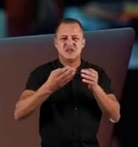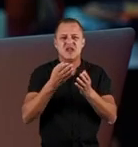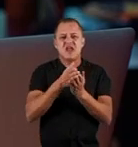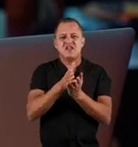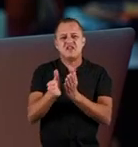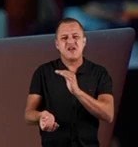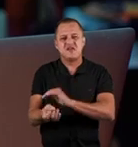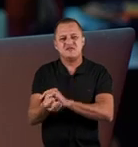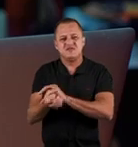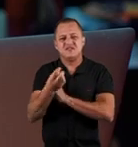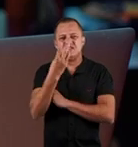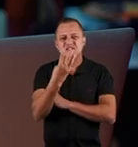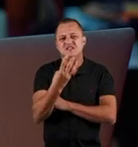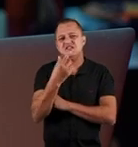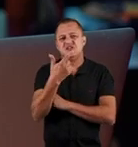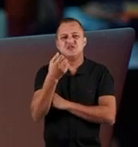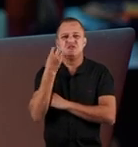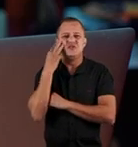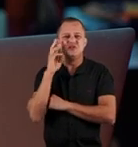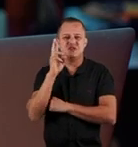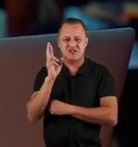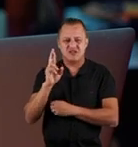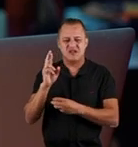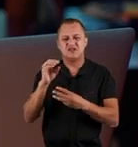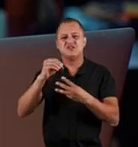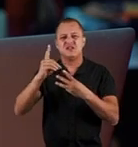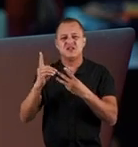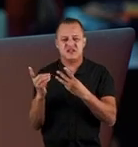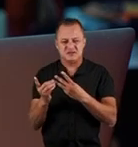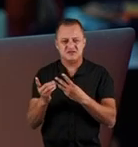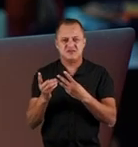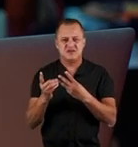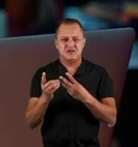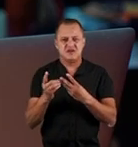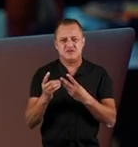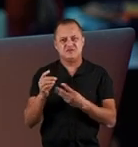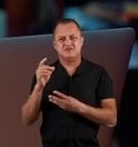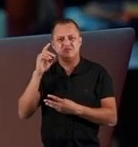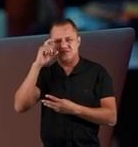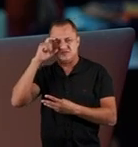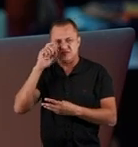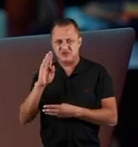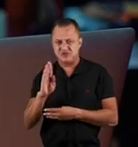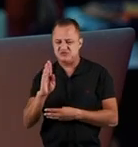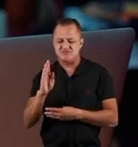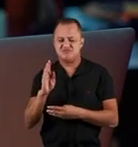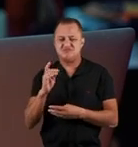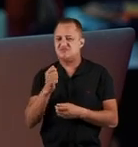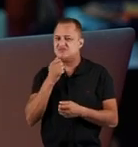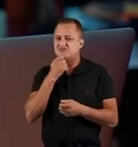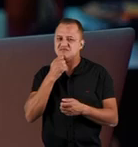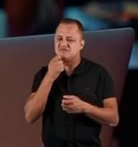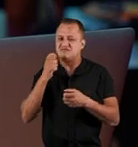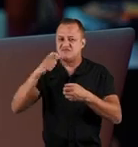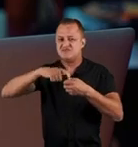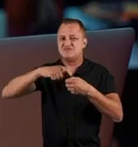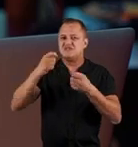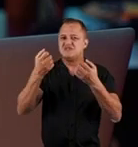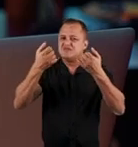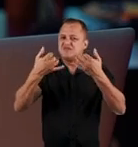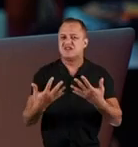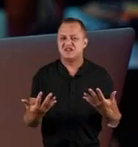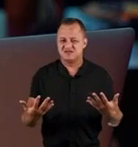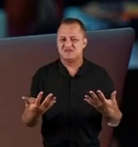desvio de R 32 milhões de reais do Detran Botelho não explicou porque está devolvendo dinheiro para os cofes